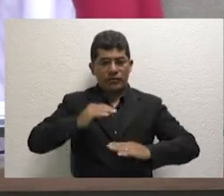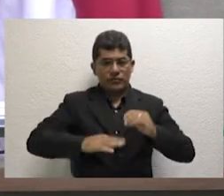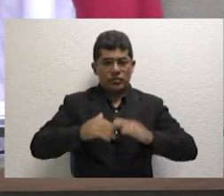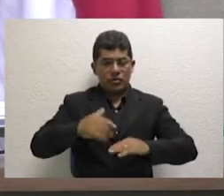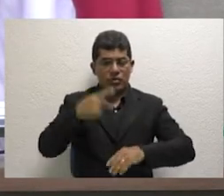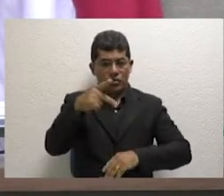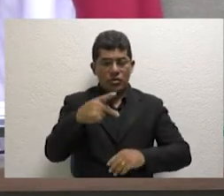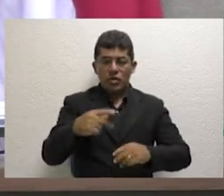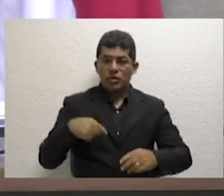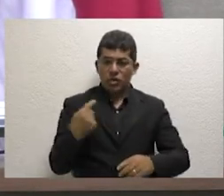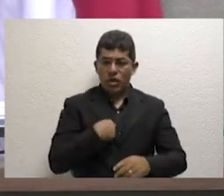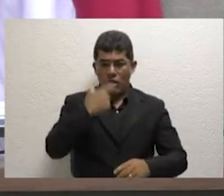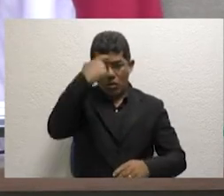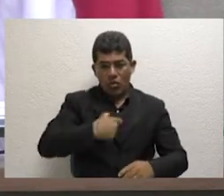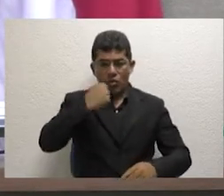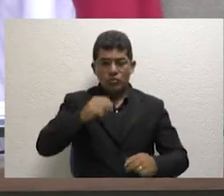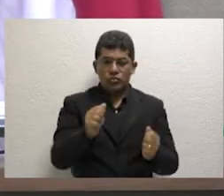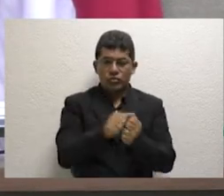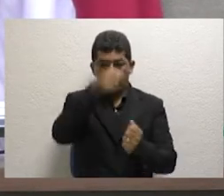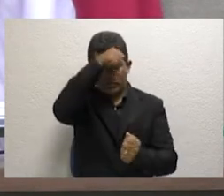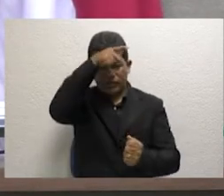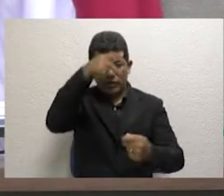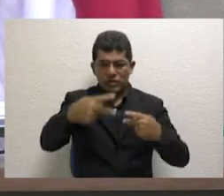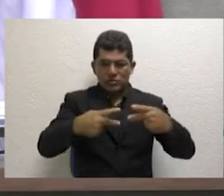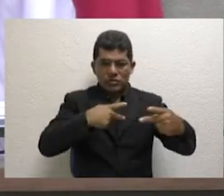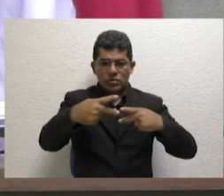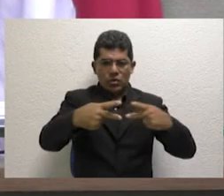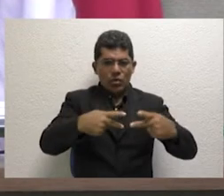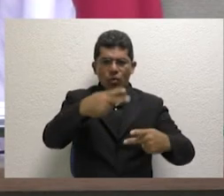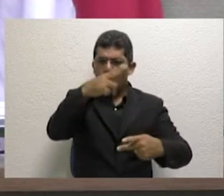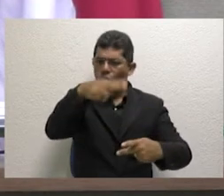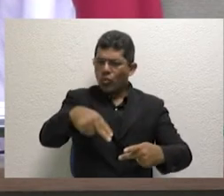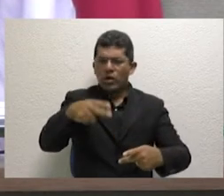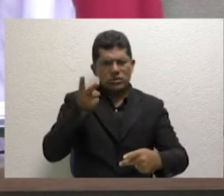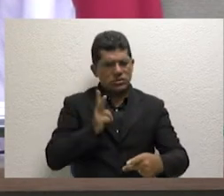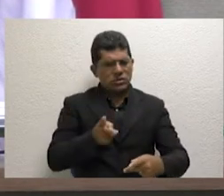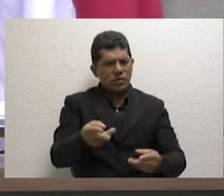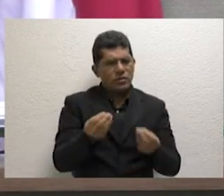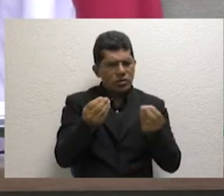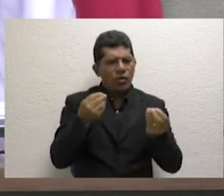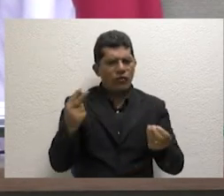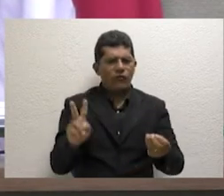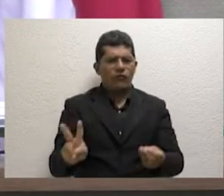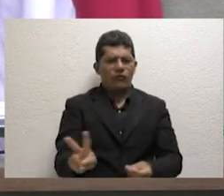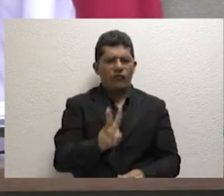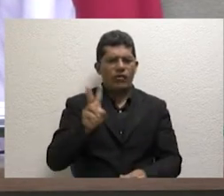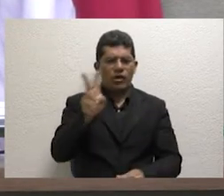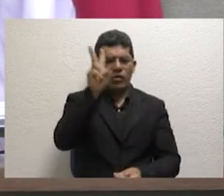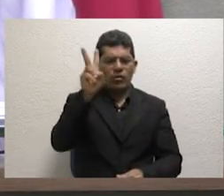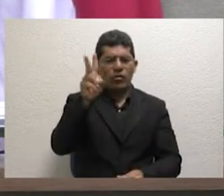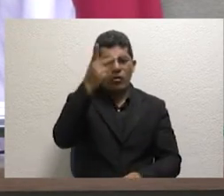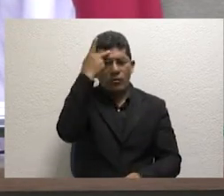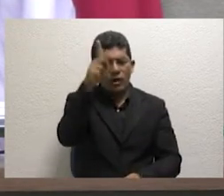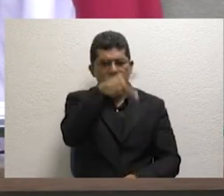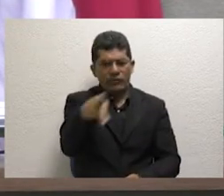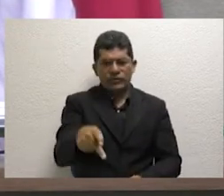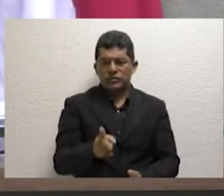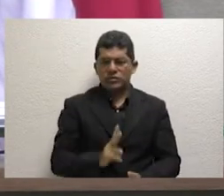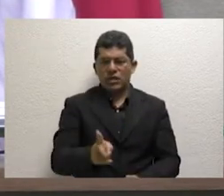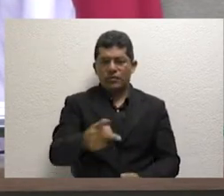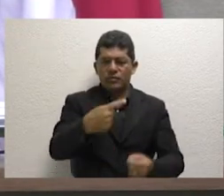nossa administração nunca deixou de valorizar o professor do município de Tonantins